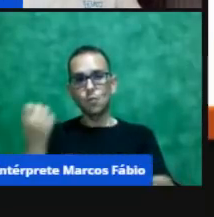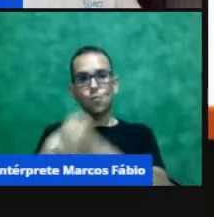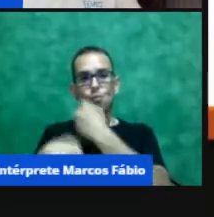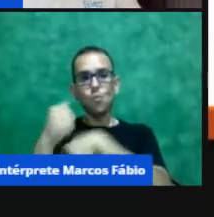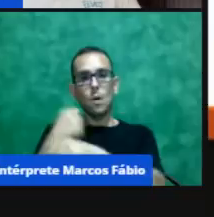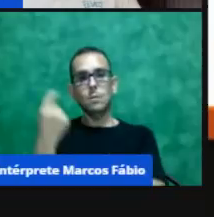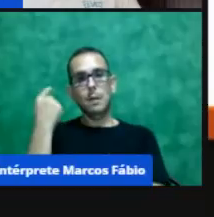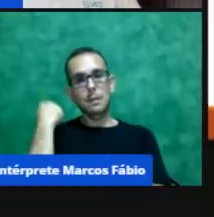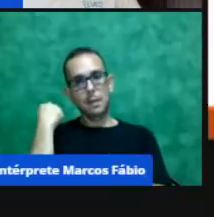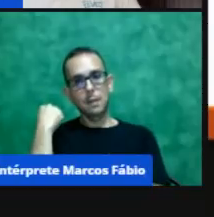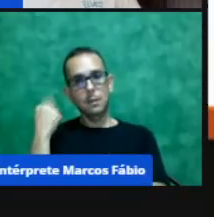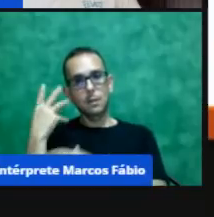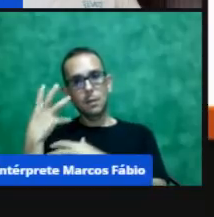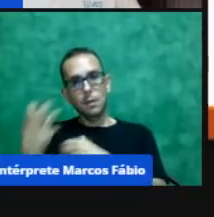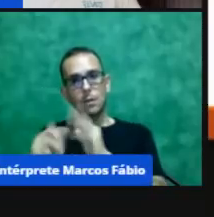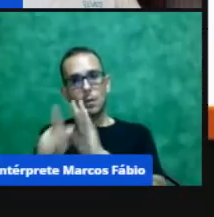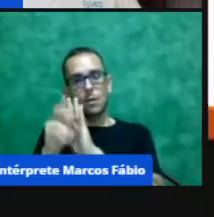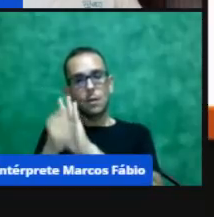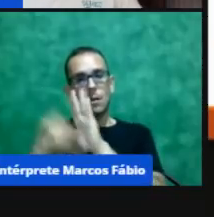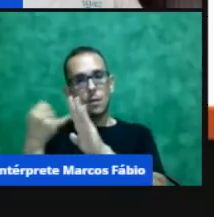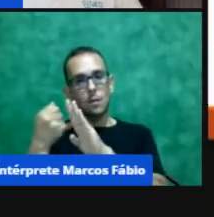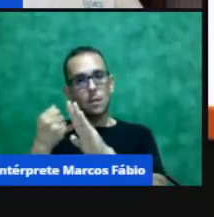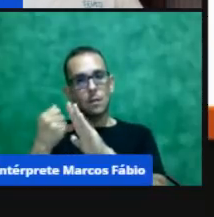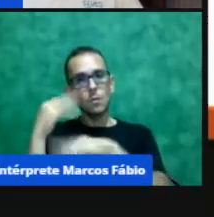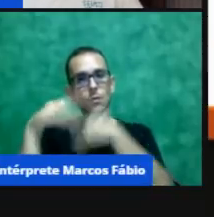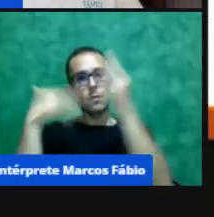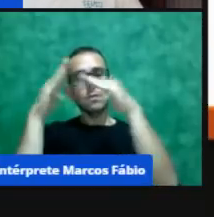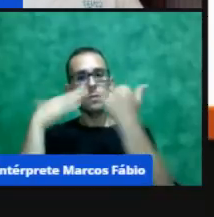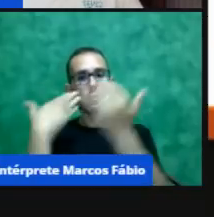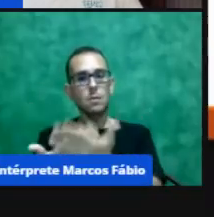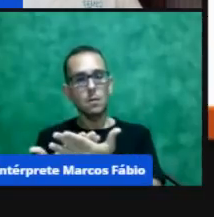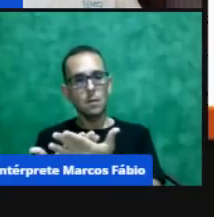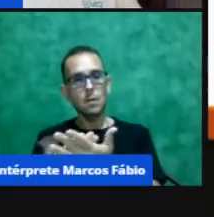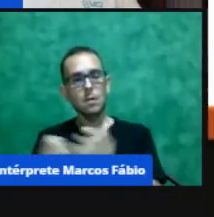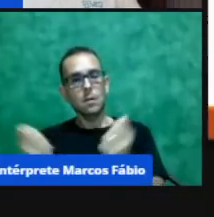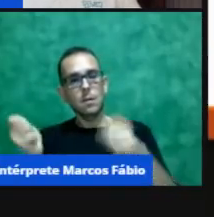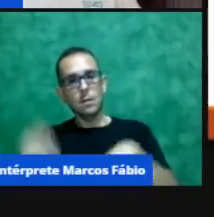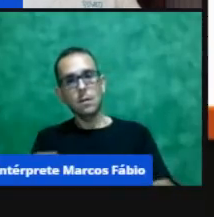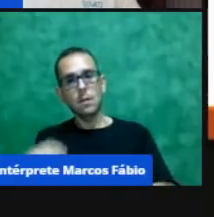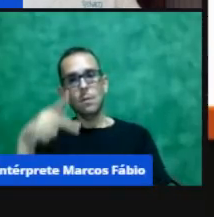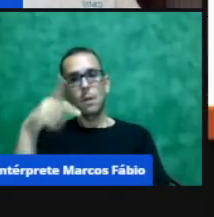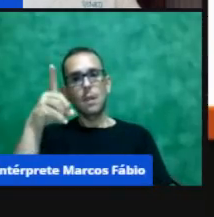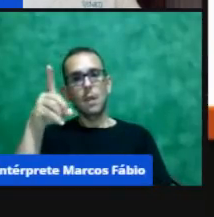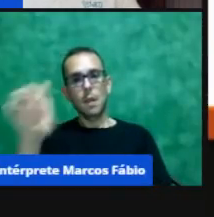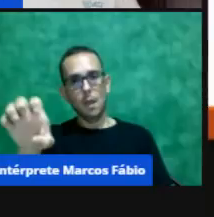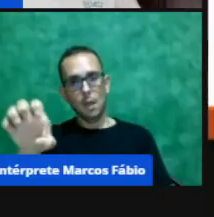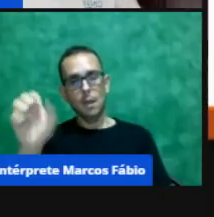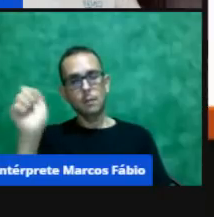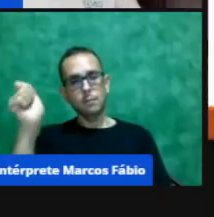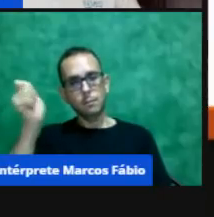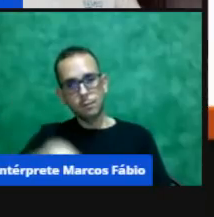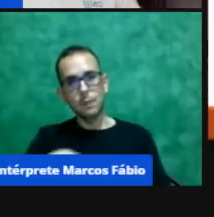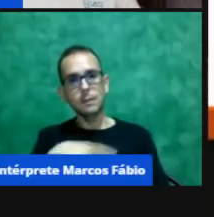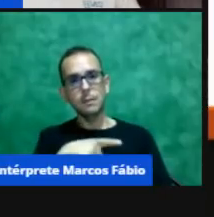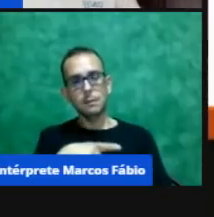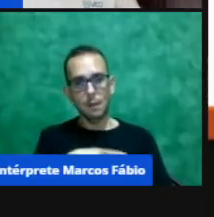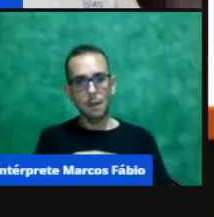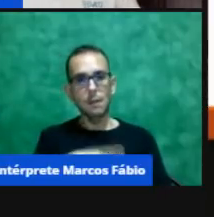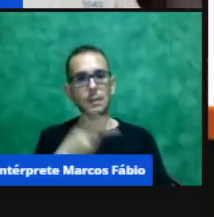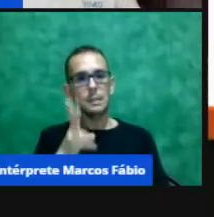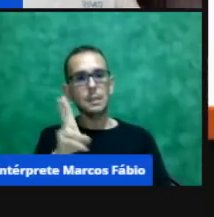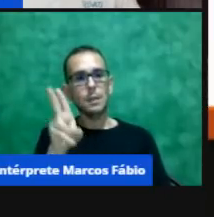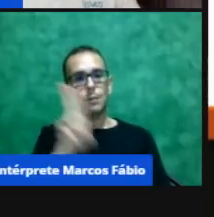para participar do projeto de desenvolvimento da escola, que é um PDE que justamente lá no João Cândido a gente sempre